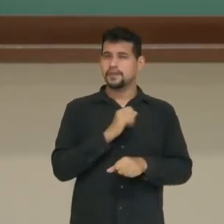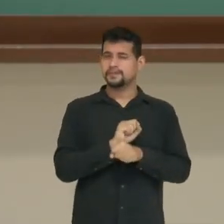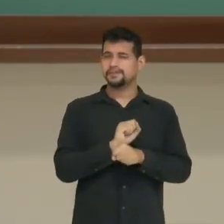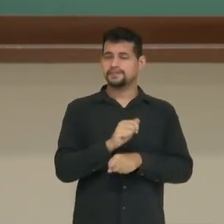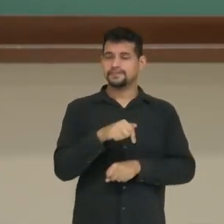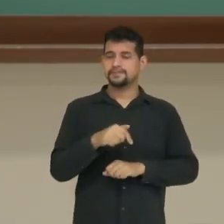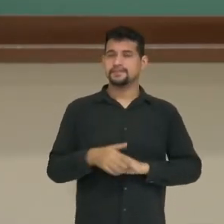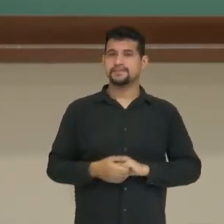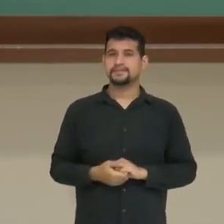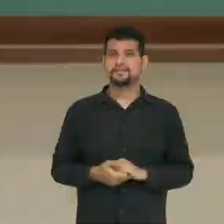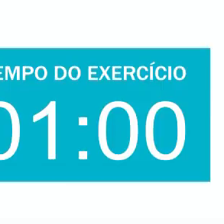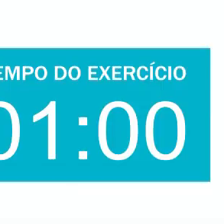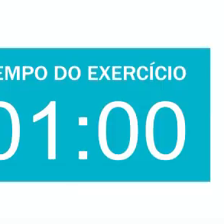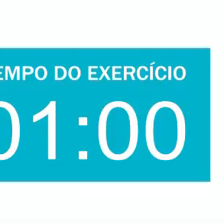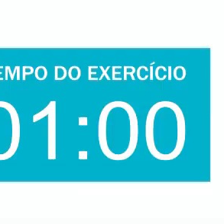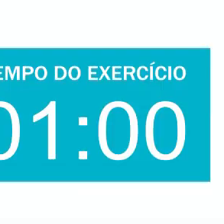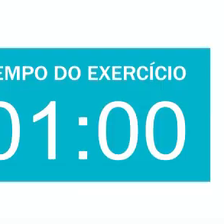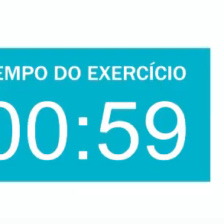volto.